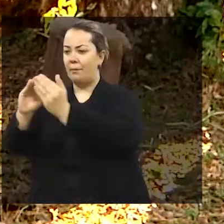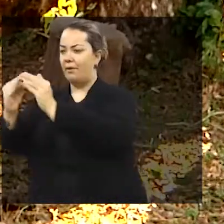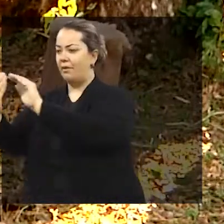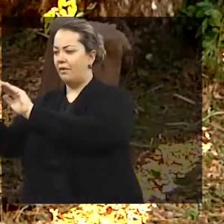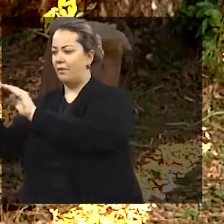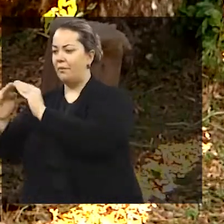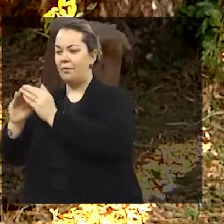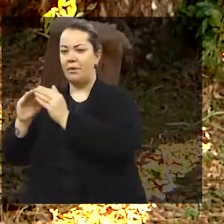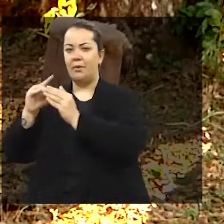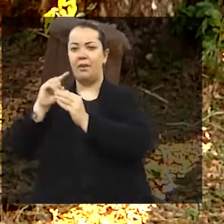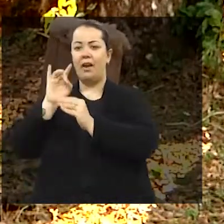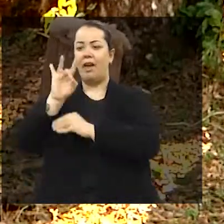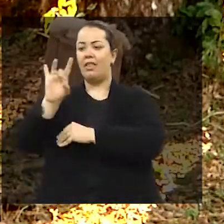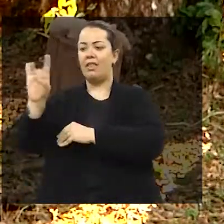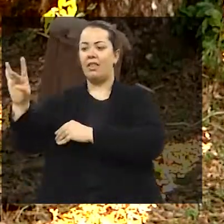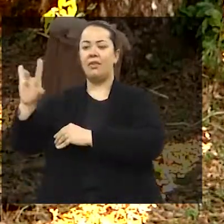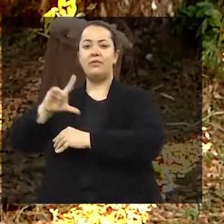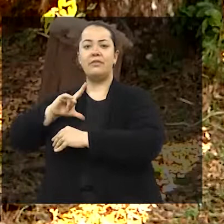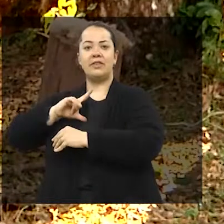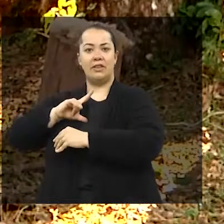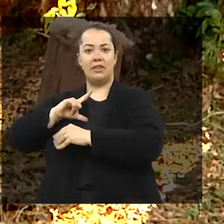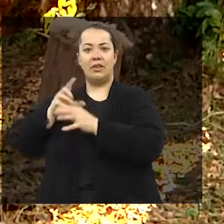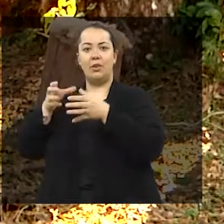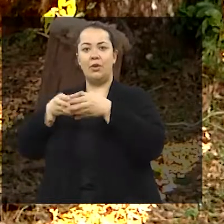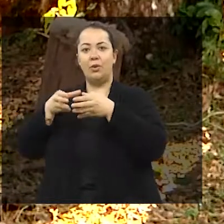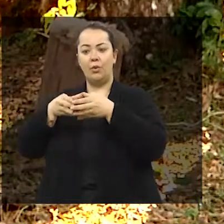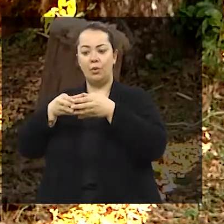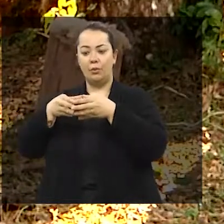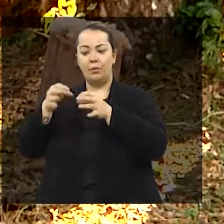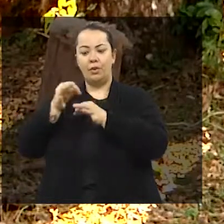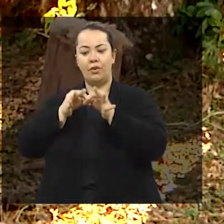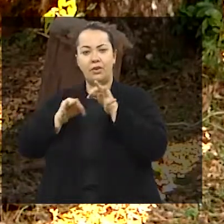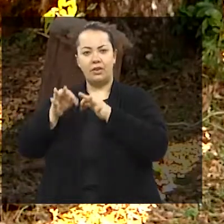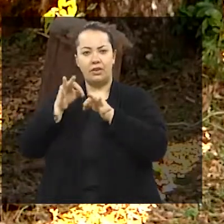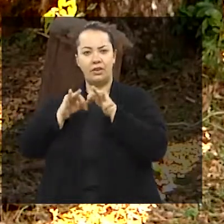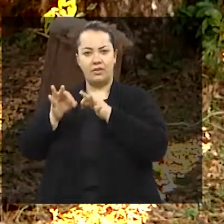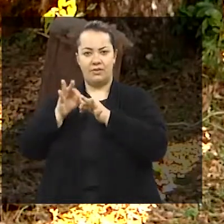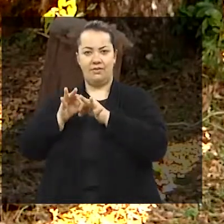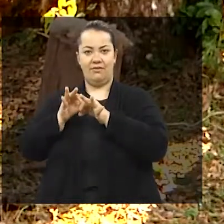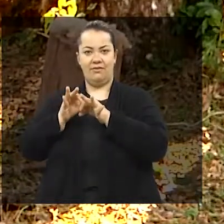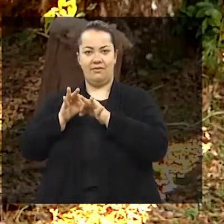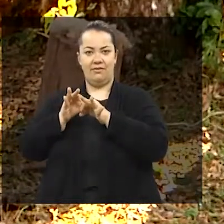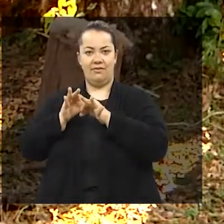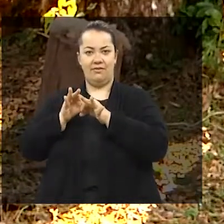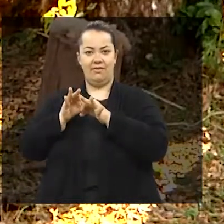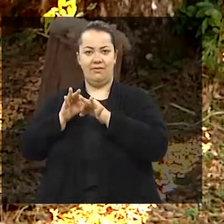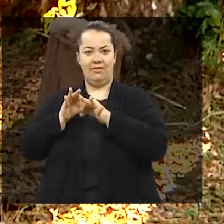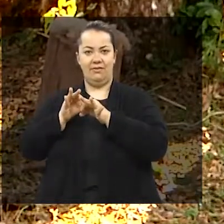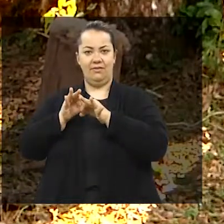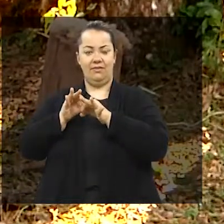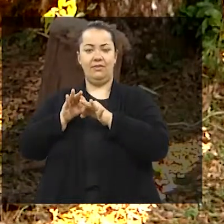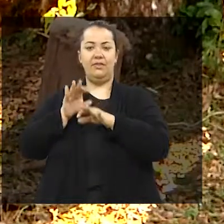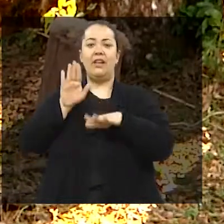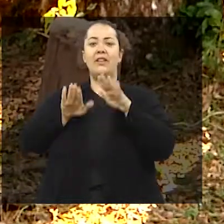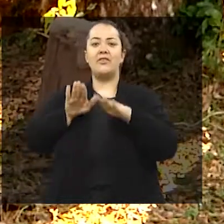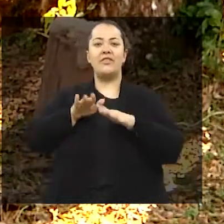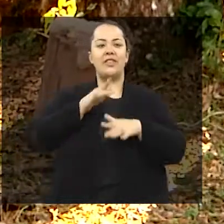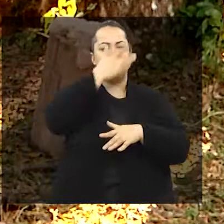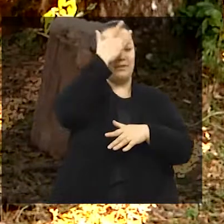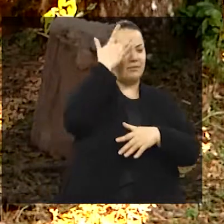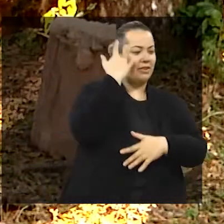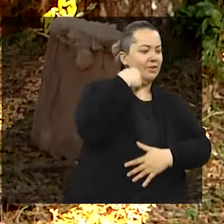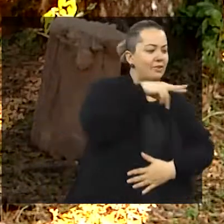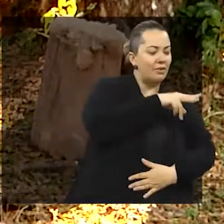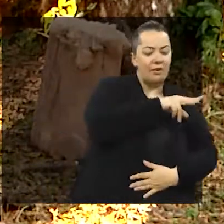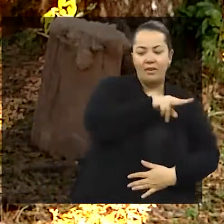porque se o público não tiver presente se as pessoas que gostam deste movimento não estiverem